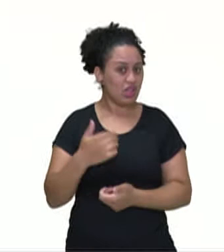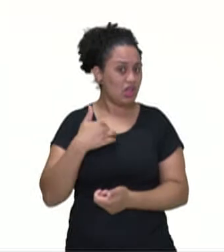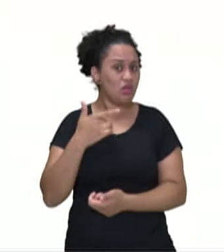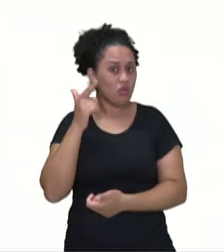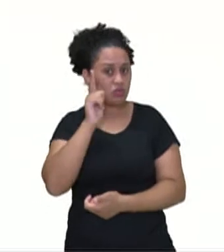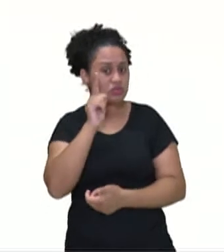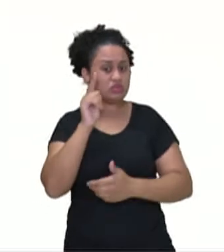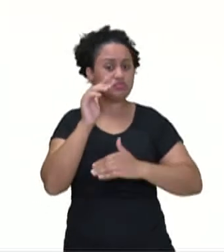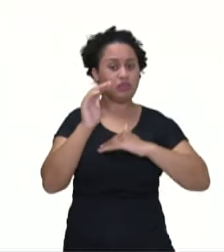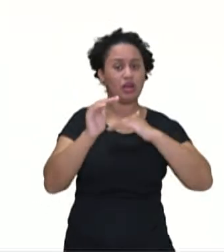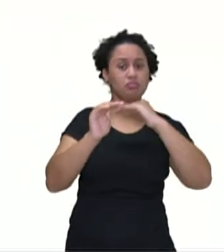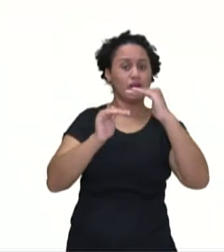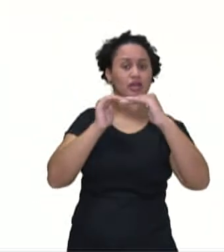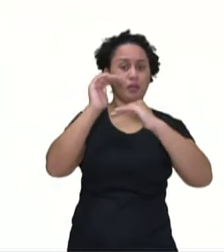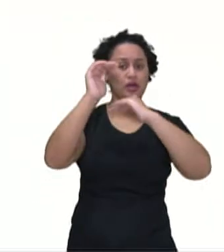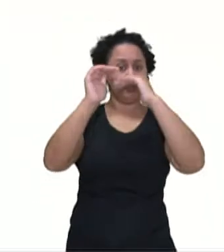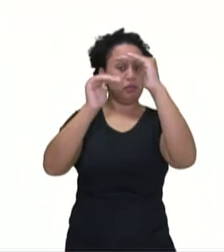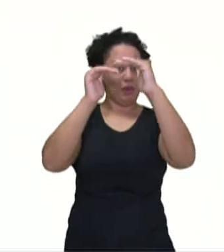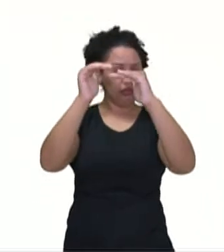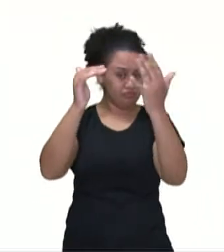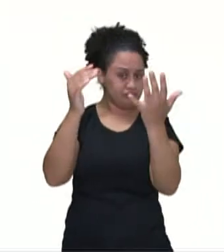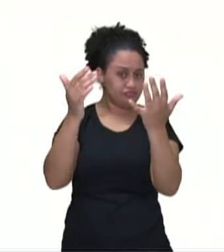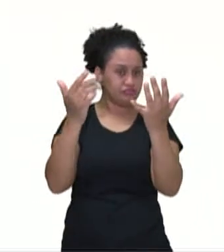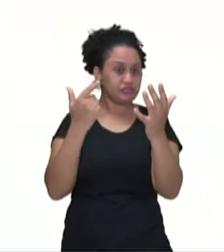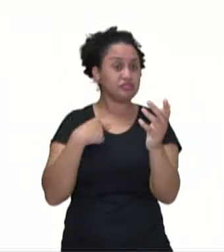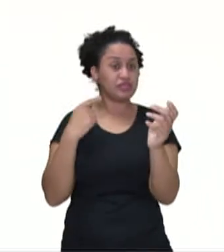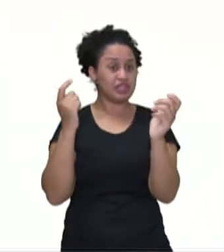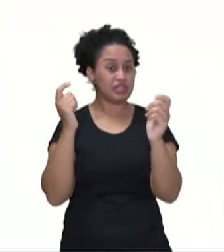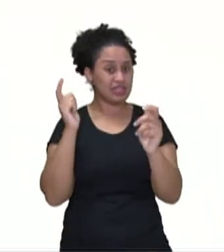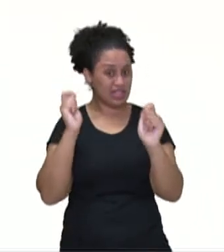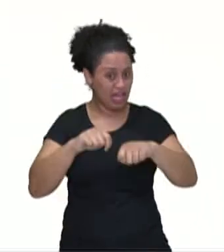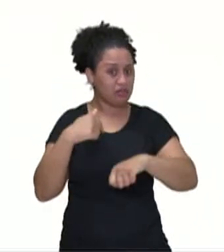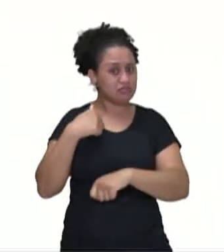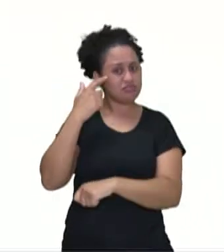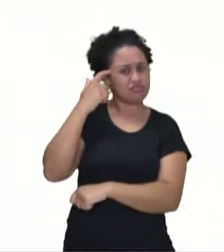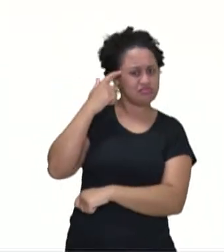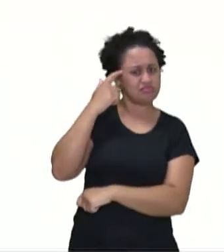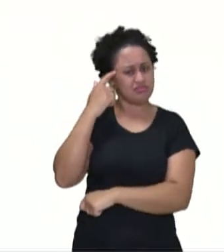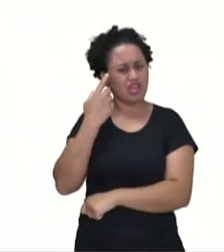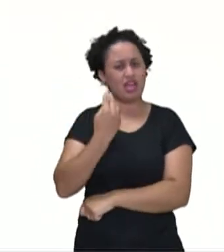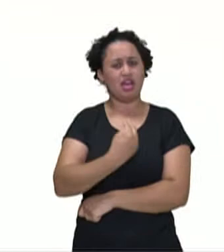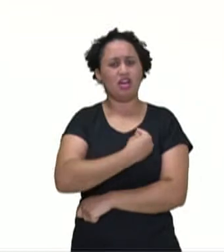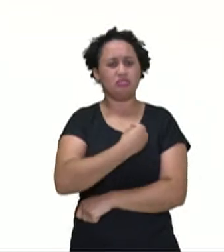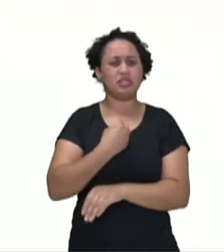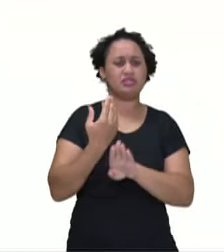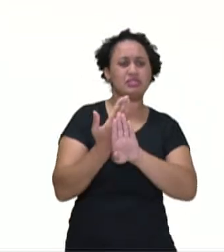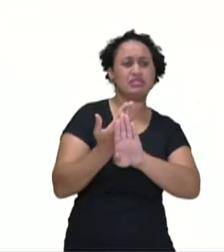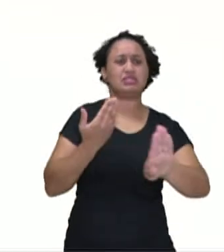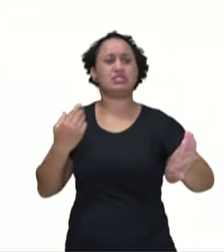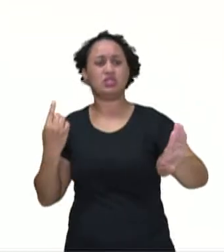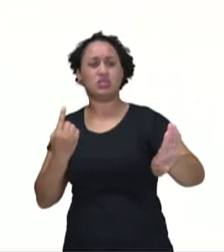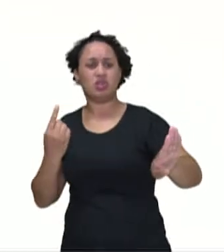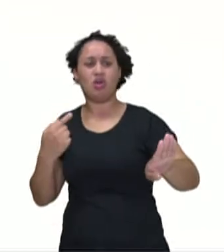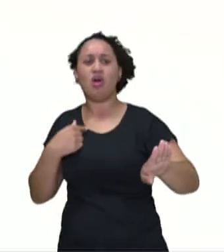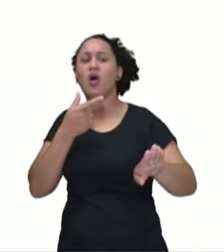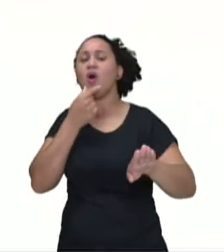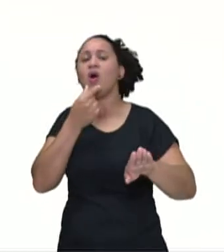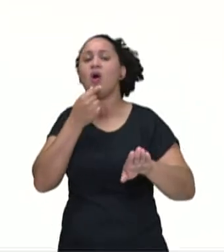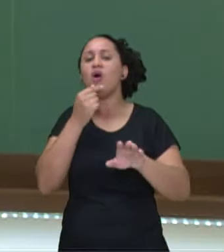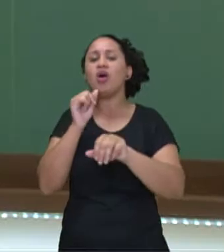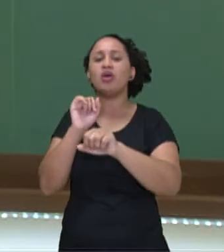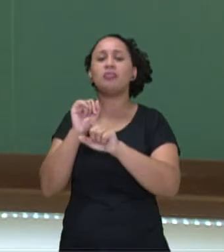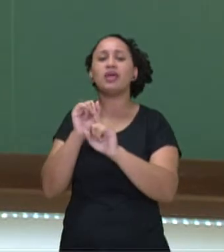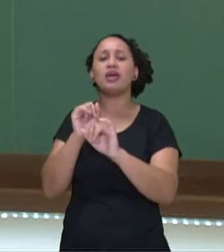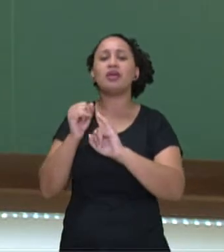consigo evoluir? É possível pensar numa vida em total isolamento, aqui como esse homem, né, sozinho numa